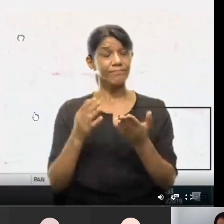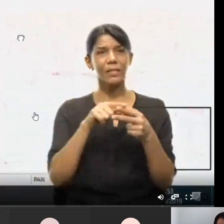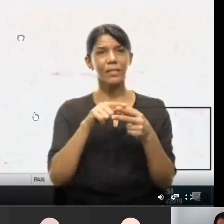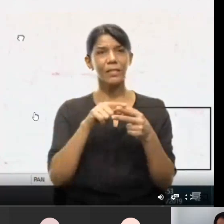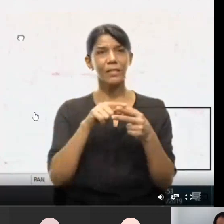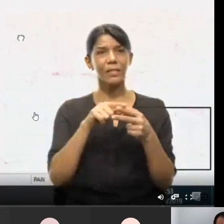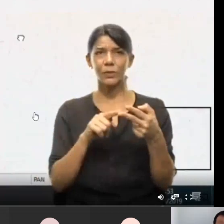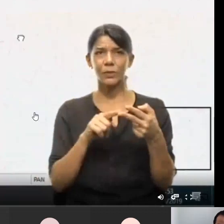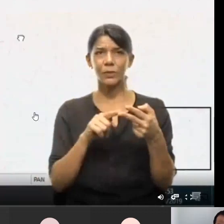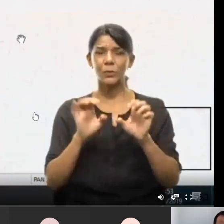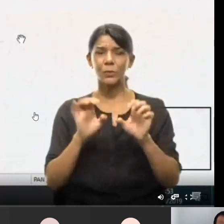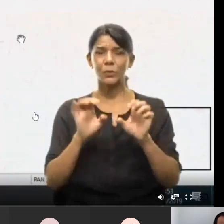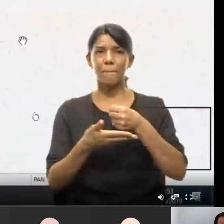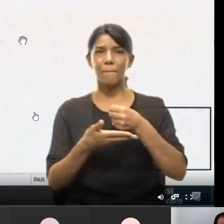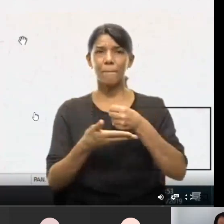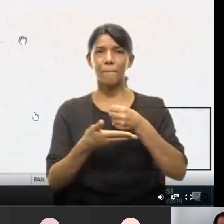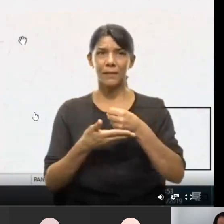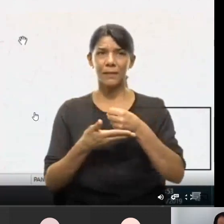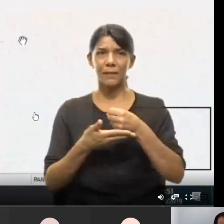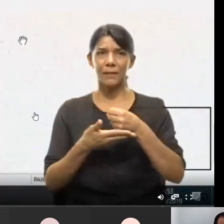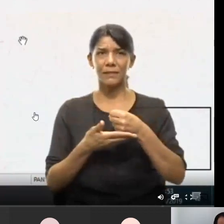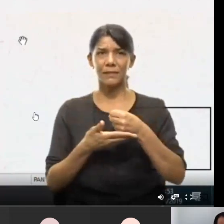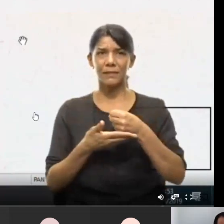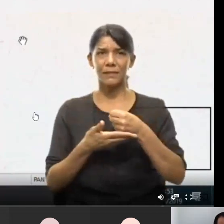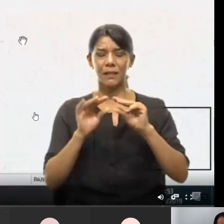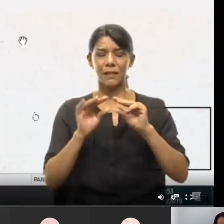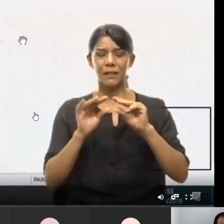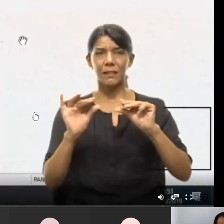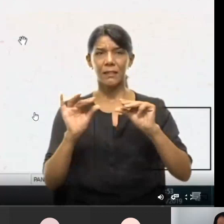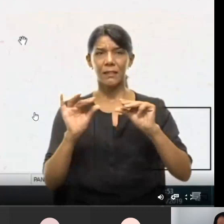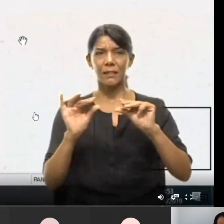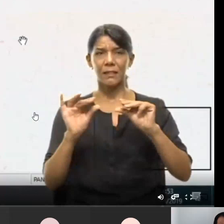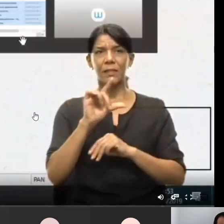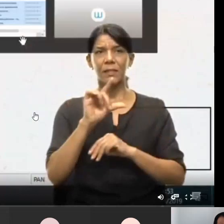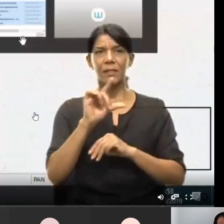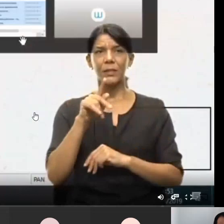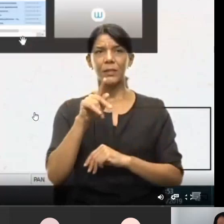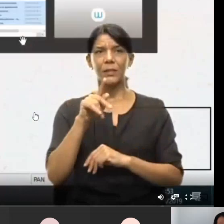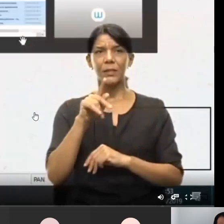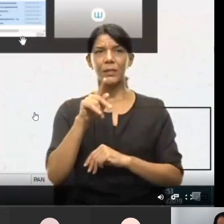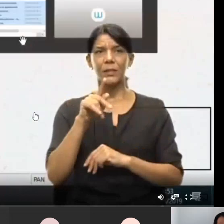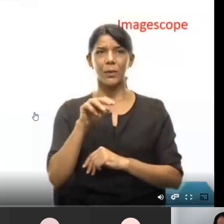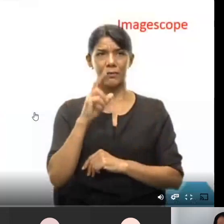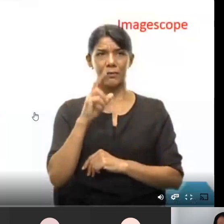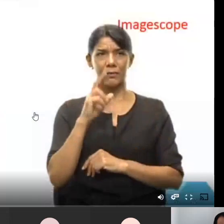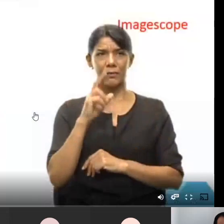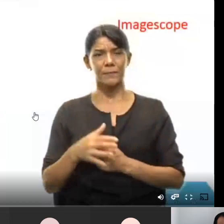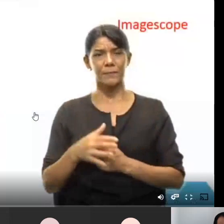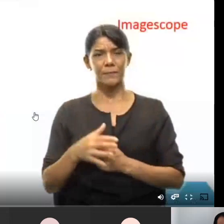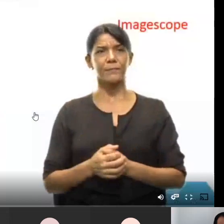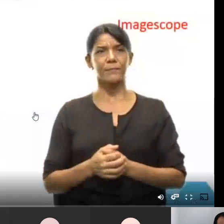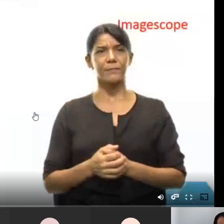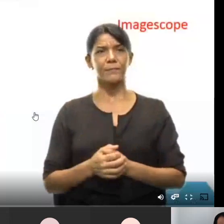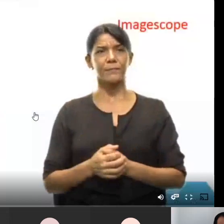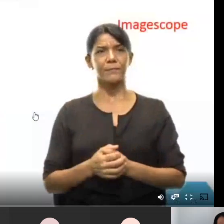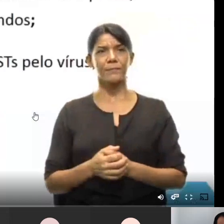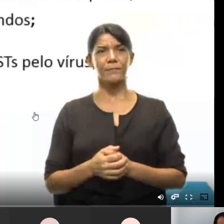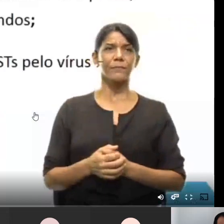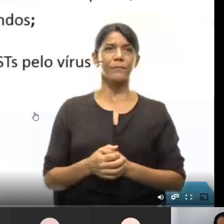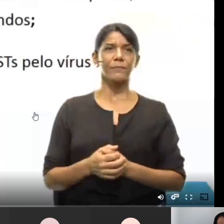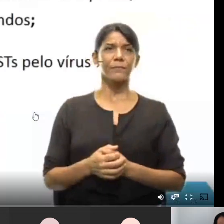estruturas básicas da nossa lâmina de lipoma. Vamos vamos voltar ao nosso slide agora e